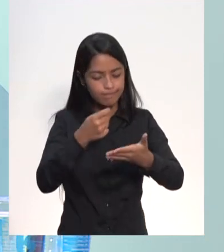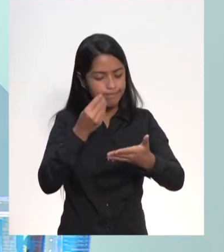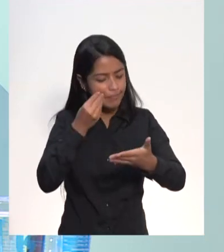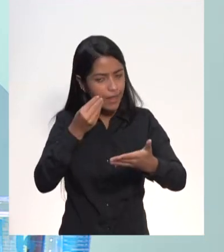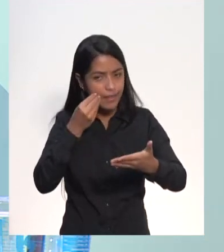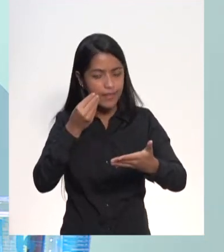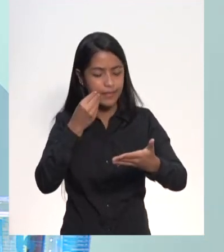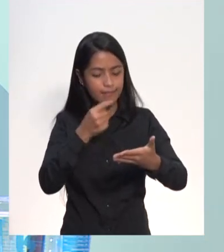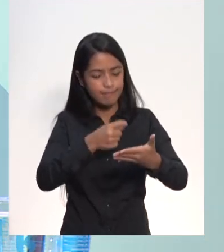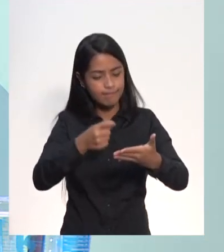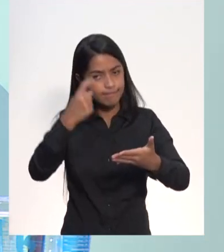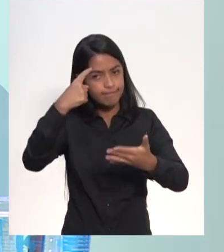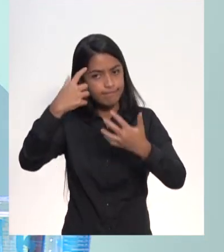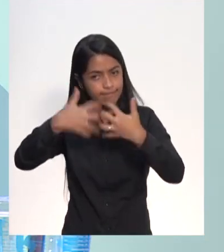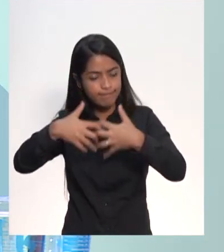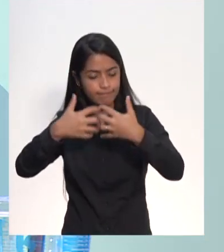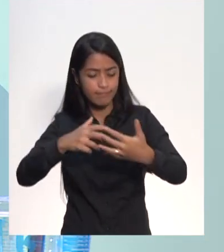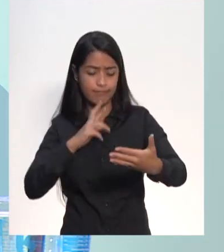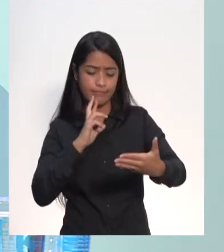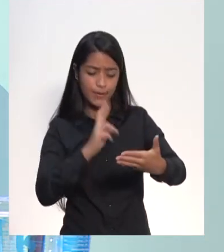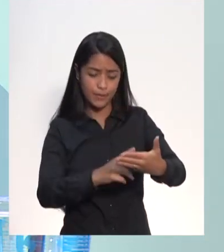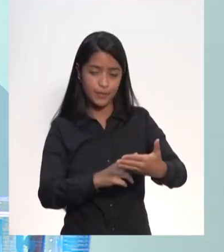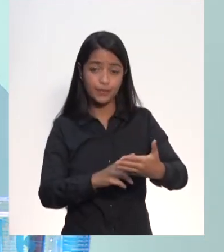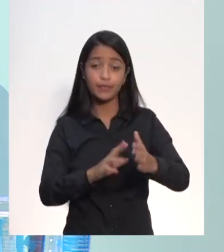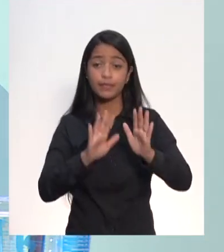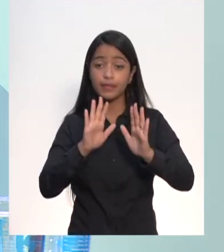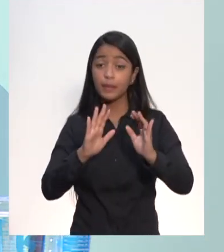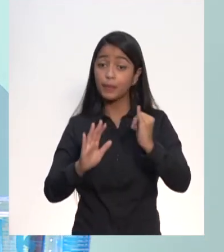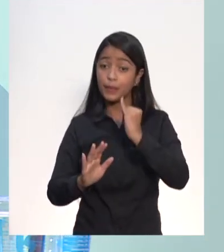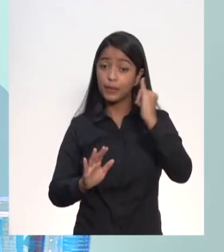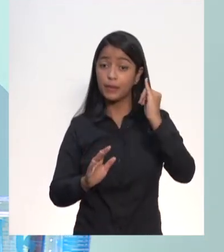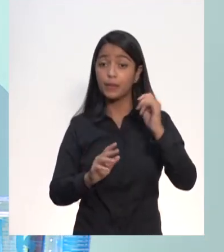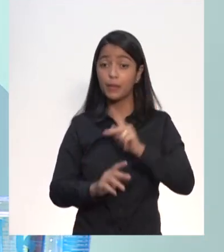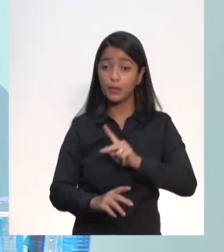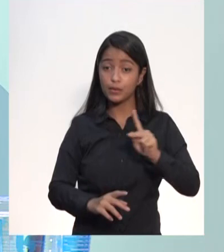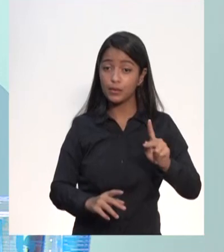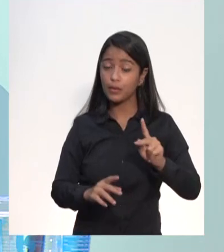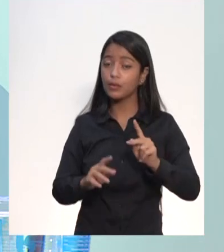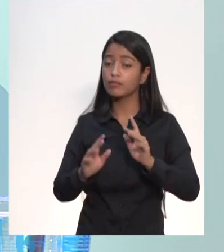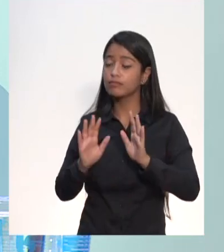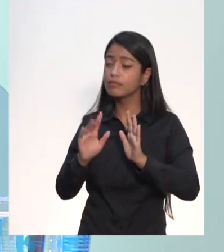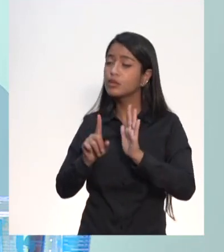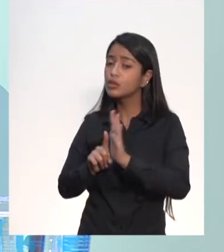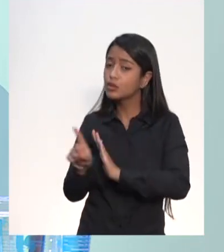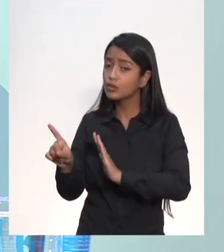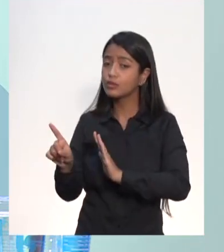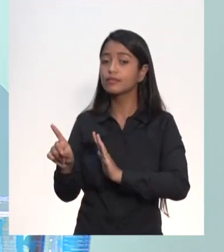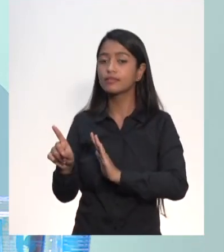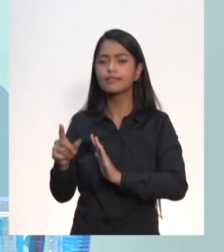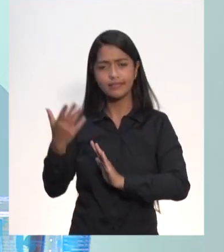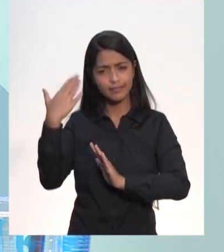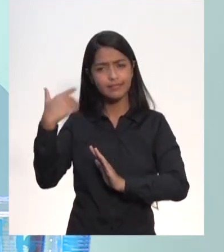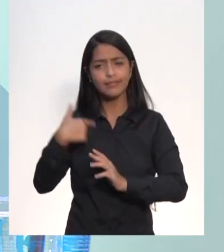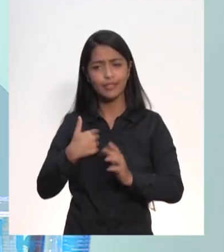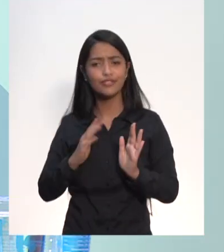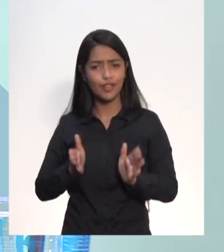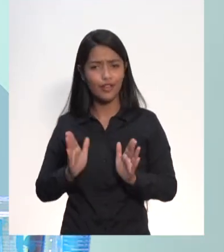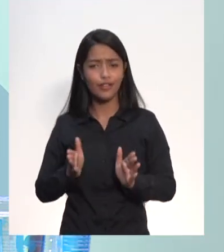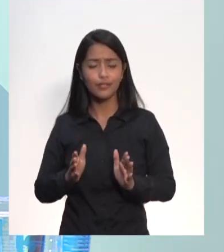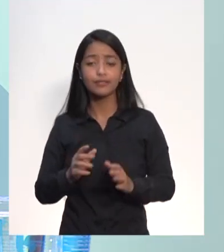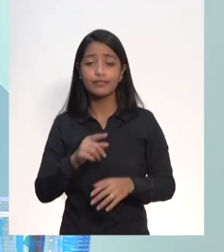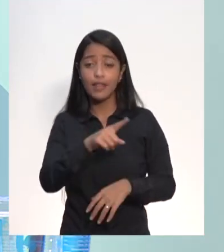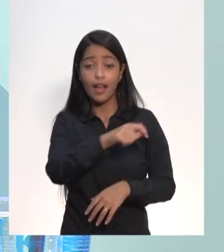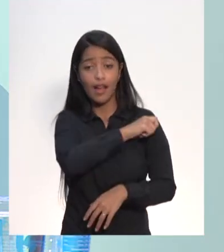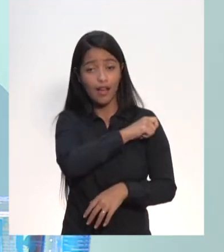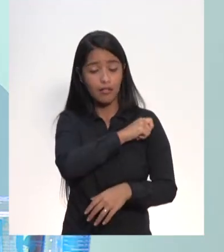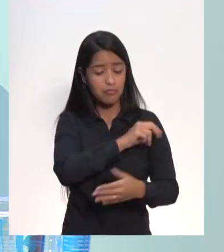você argumentar, mostrar a lógica, né? E questionar mesmo. Eu já vivenciei isso. O aluno resolve,